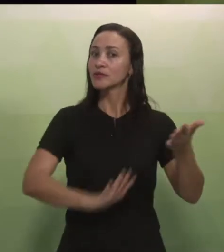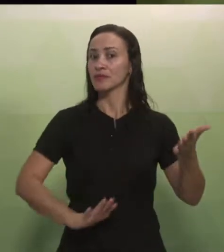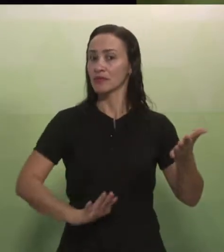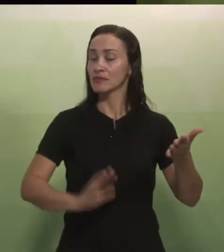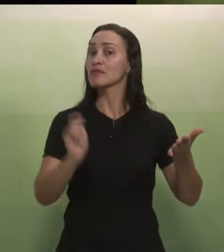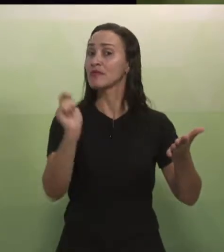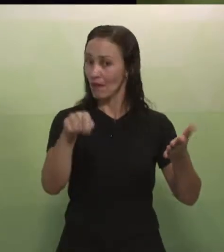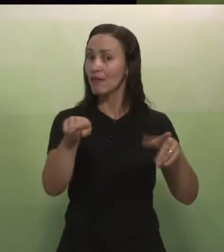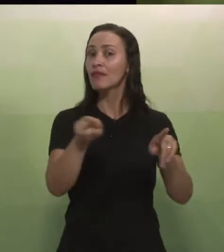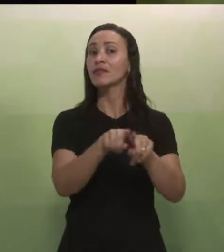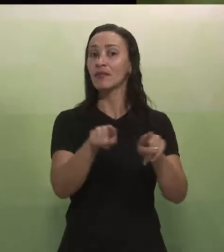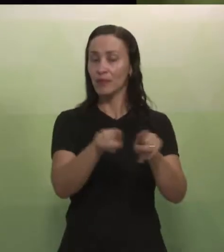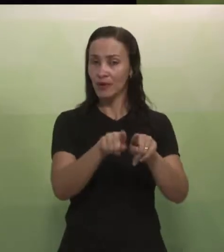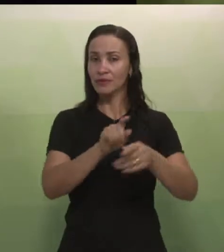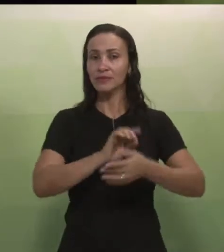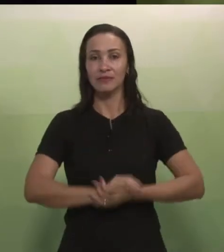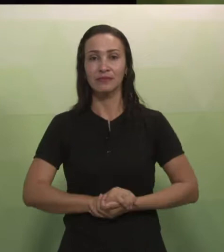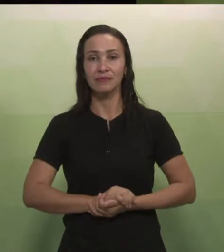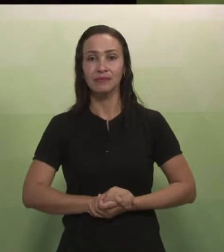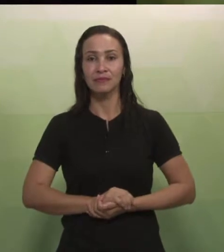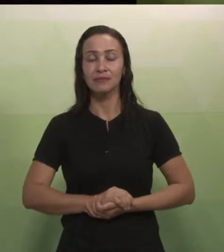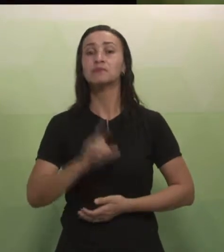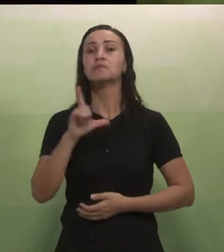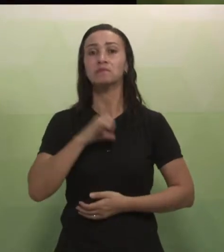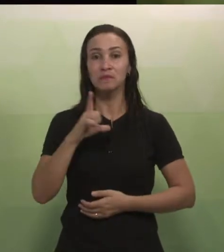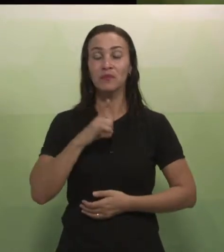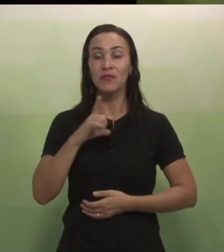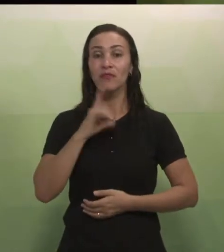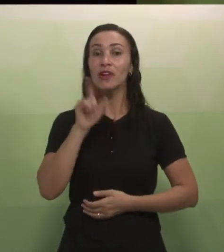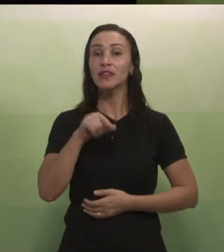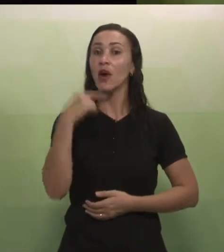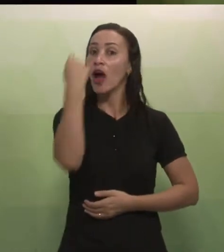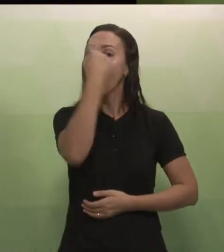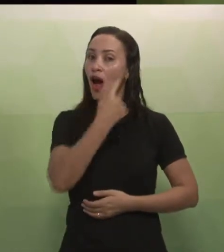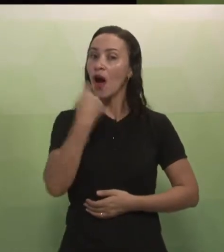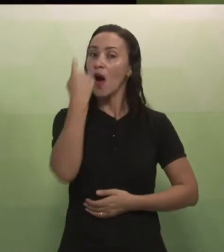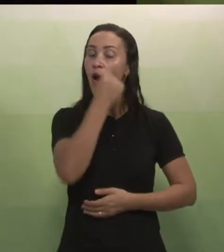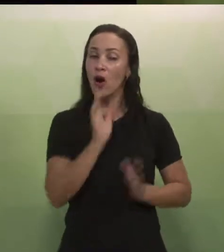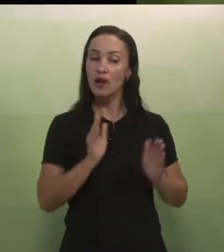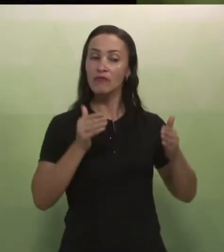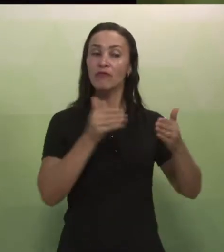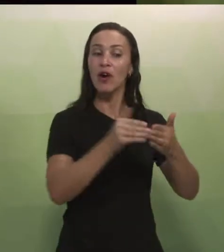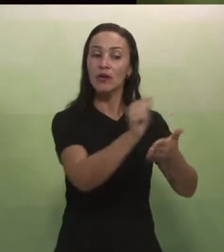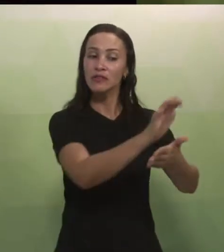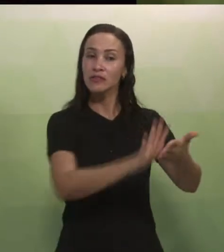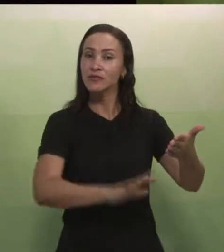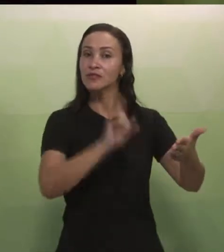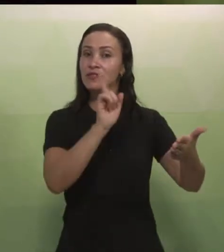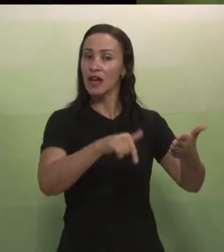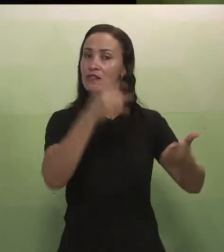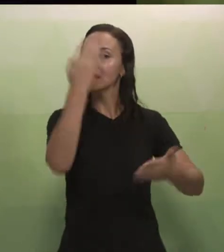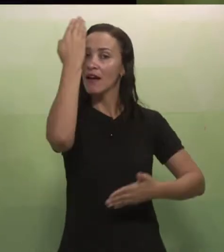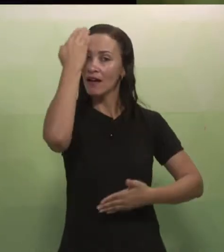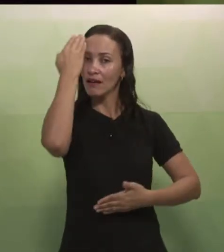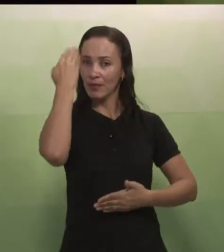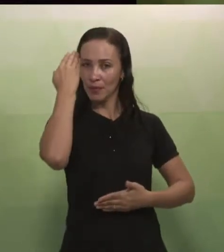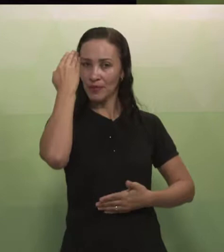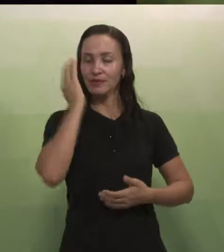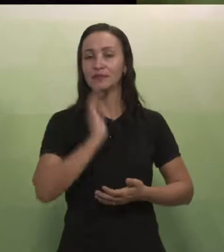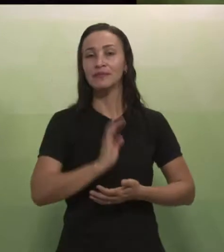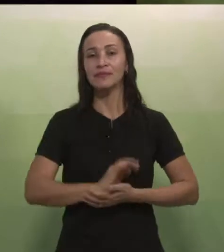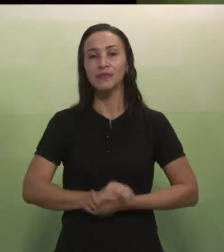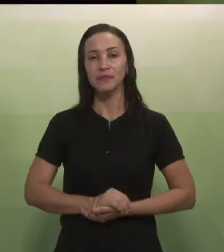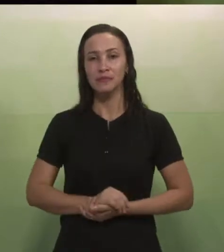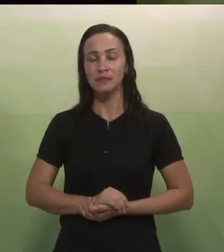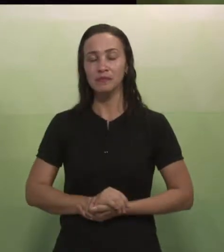atividades que assegurem horas para essas atividades acadêmicas. Então, elas